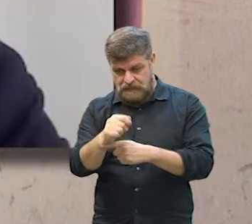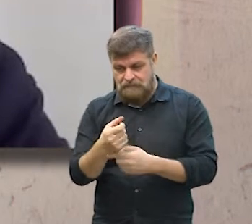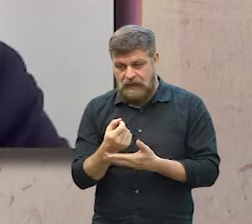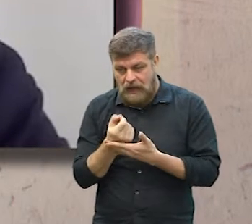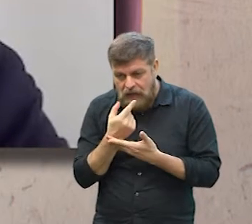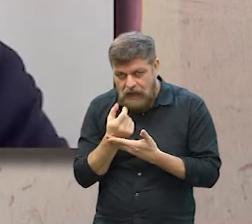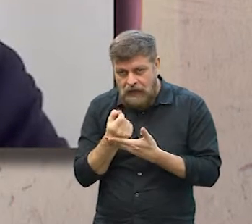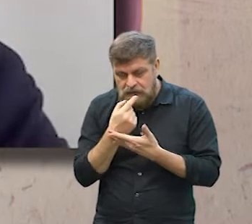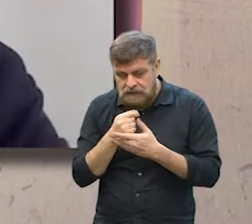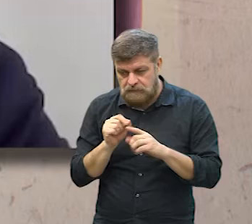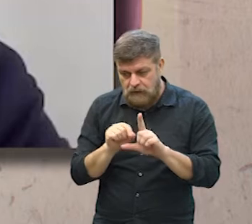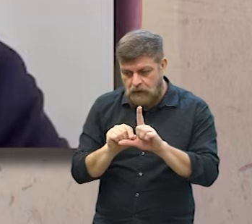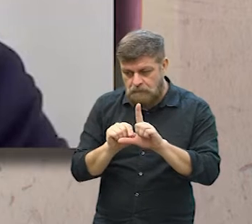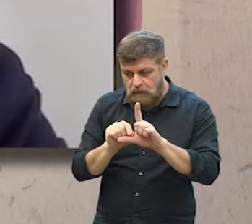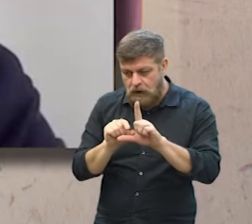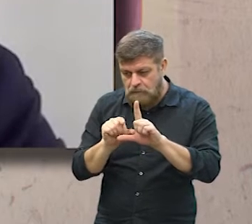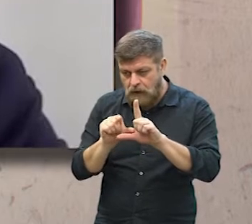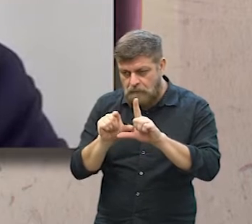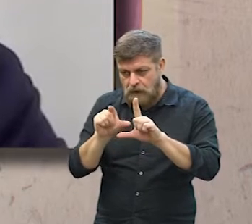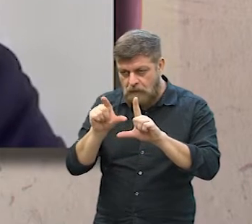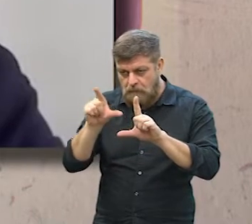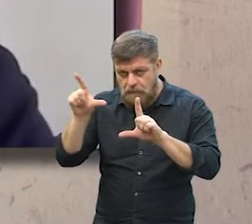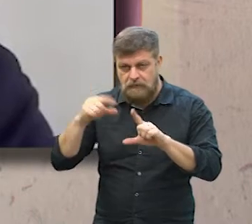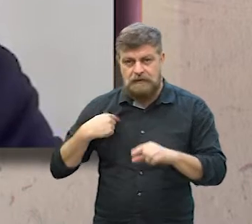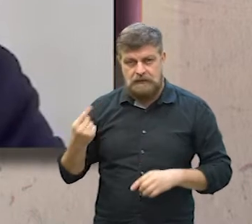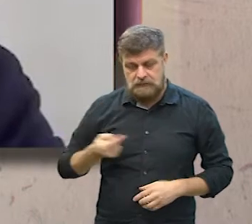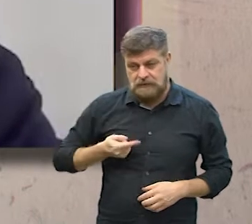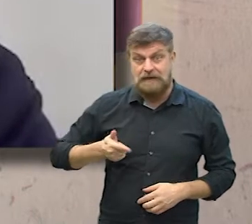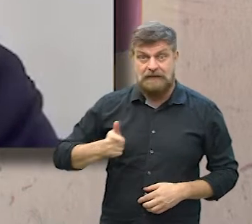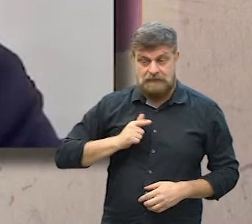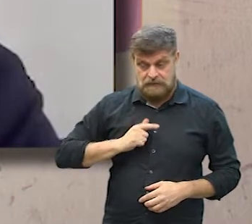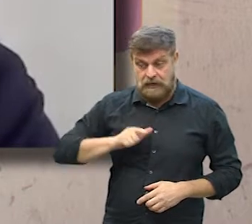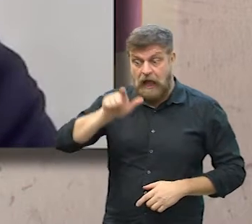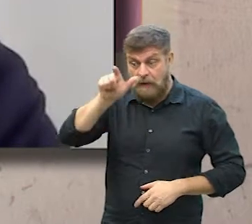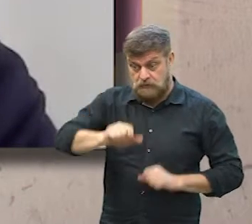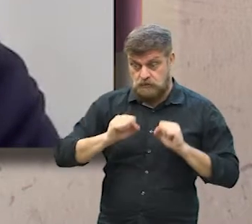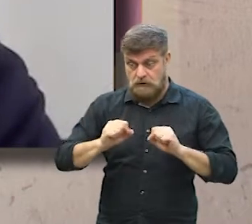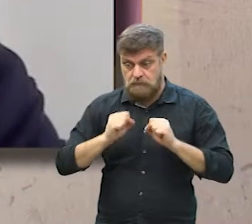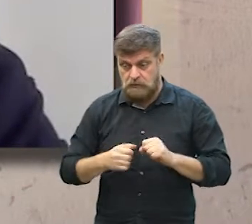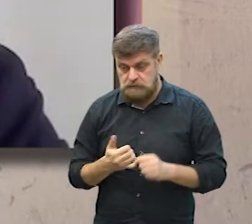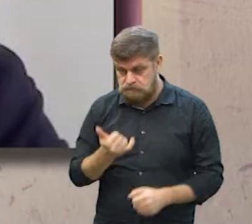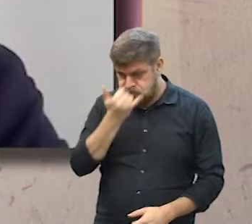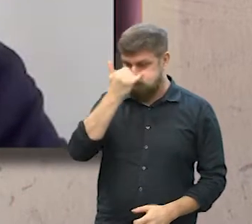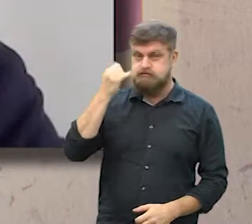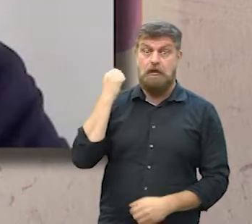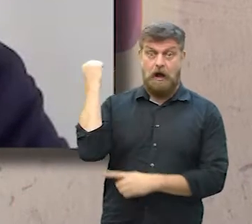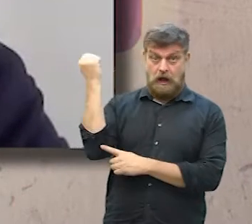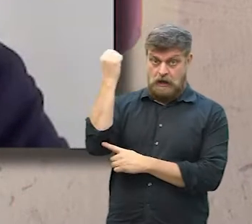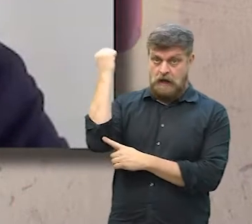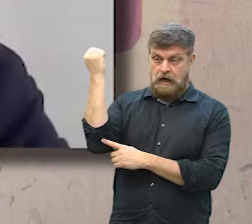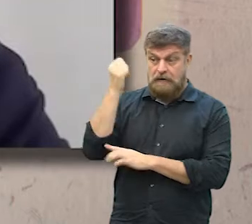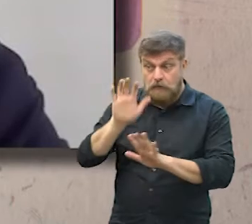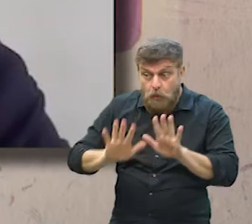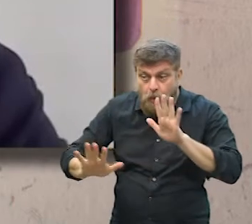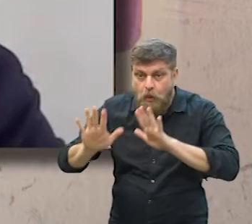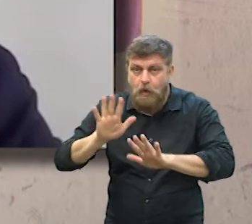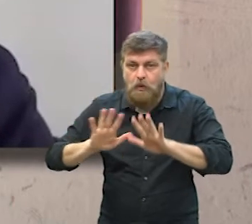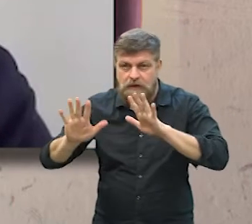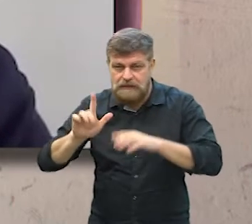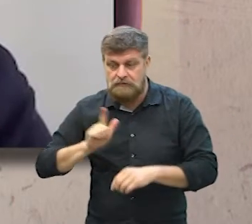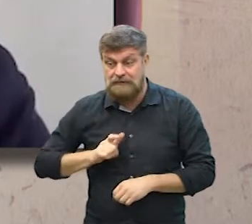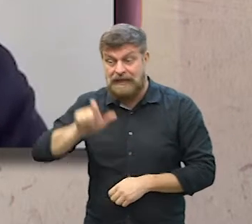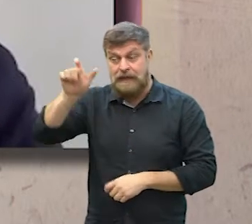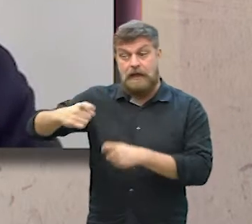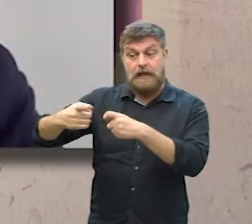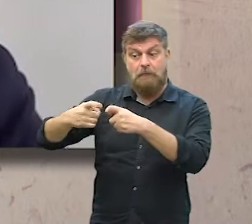doses crescentes, né, com todo o cuidado, porque você pode, inclusive, nesse procedimento, ter reações graves, se você não tomar todos os cuidados,